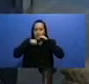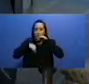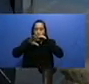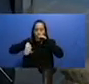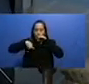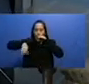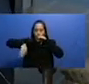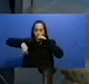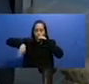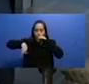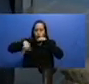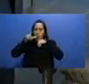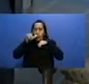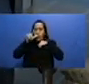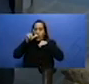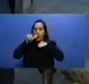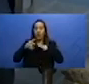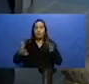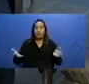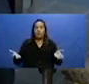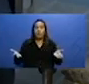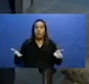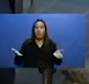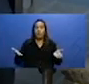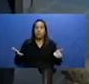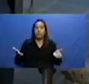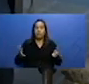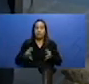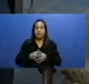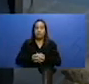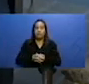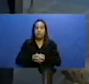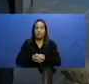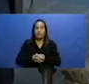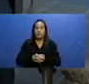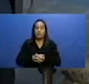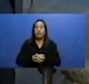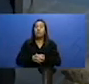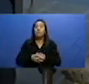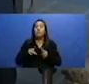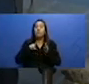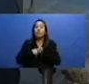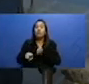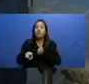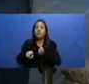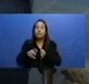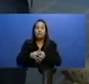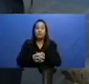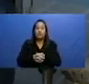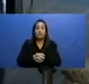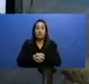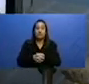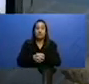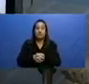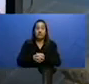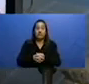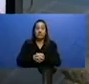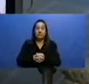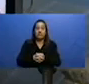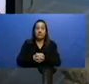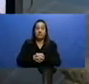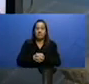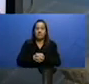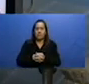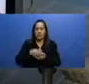É verdade que é impossível ou é falso? Ela consegue? Vocês conhecem algum ser humano